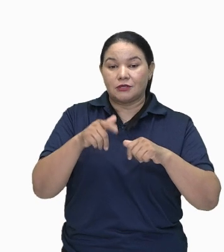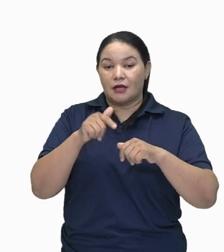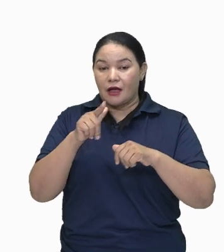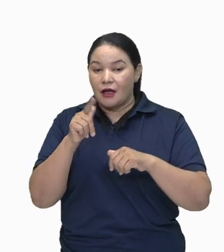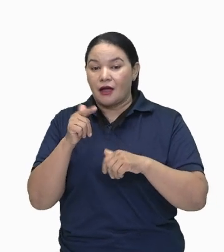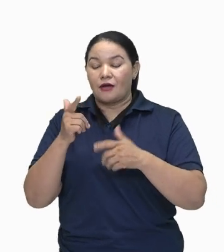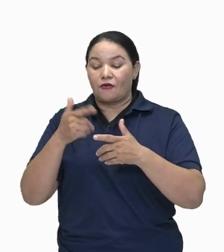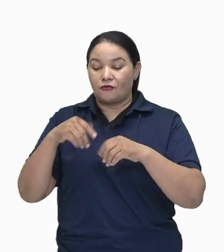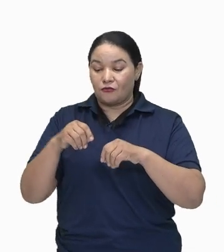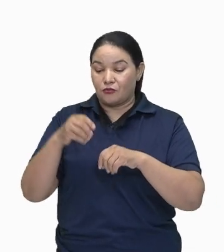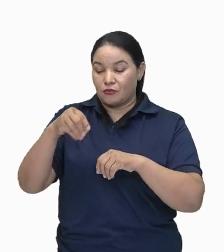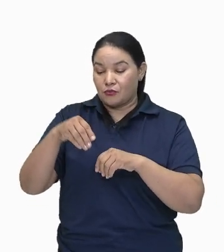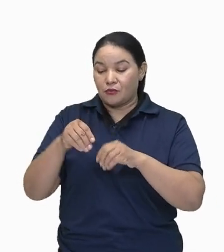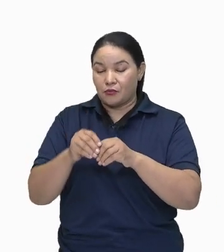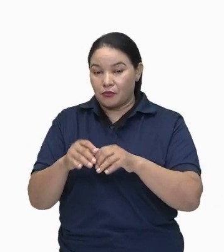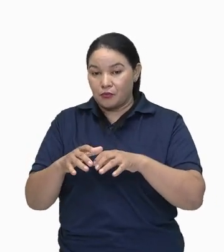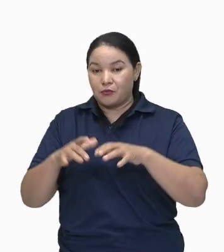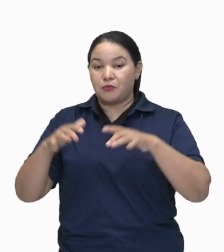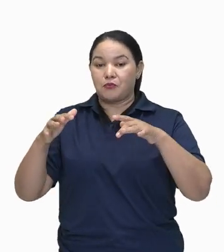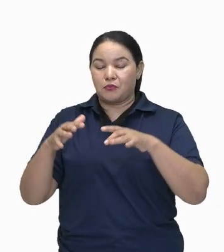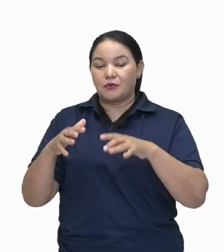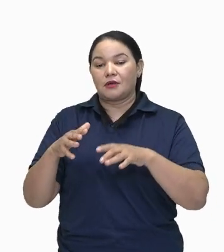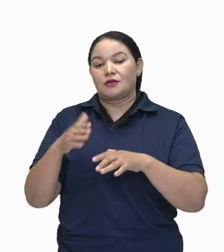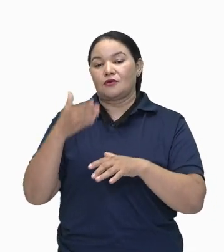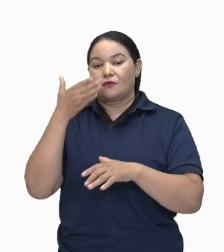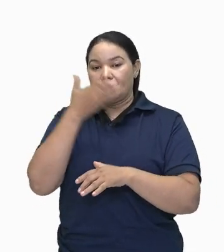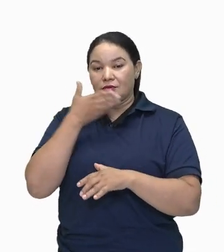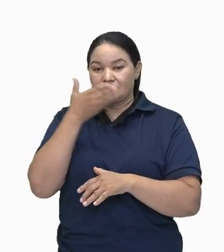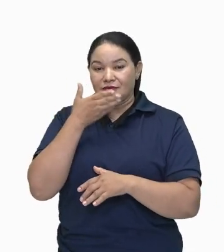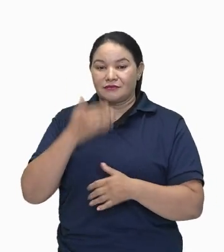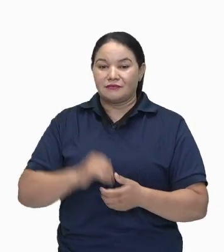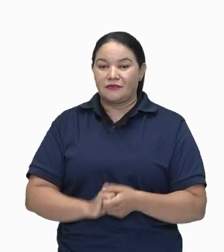fermento biológico e o açúcar, né?